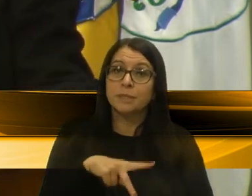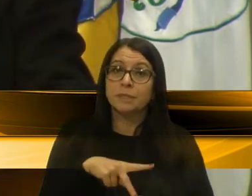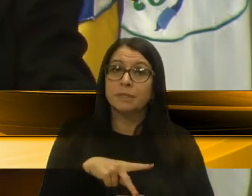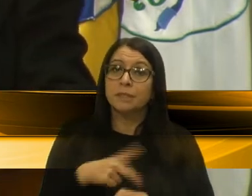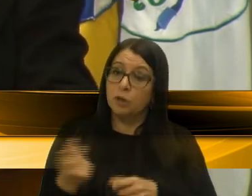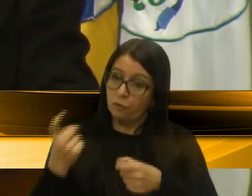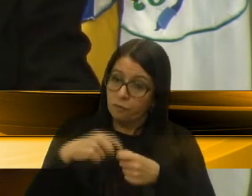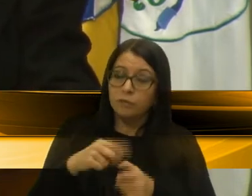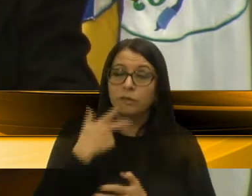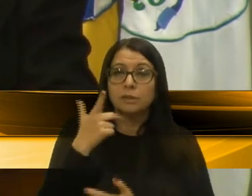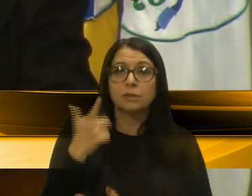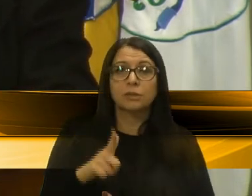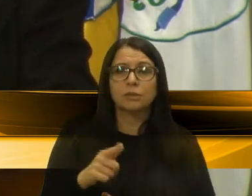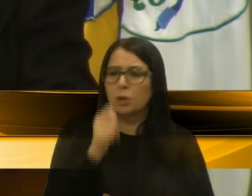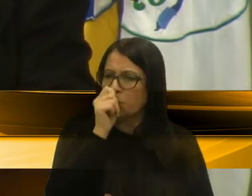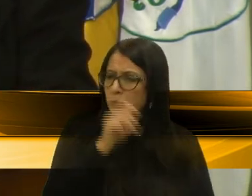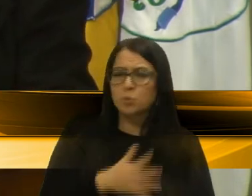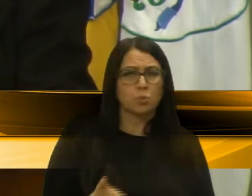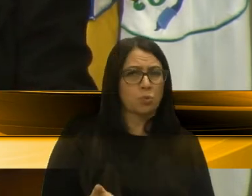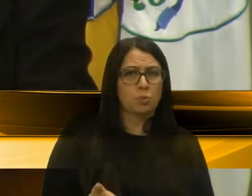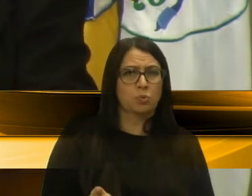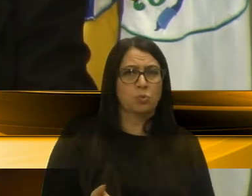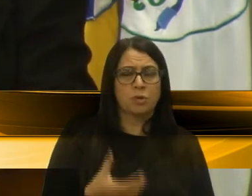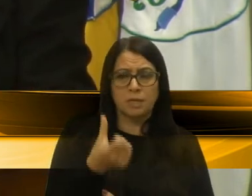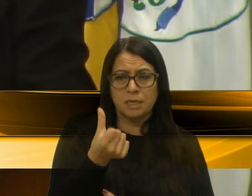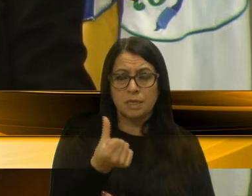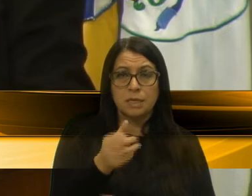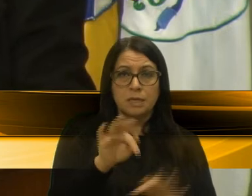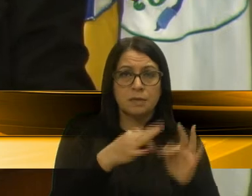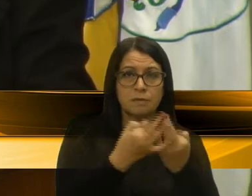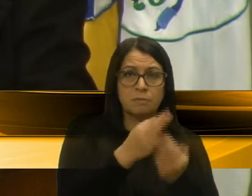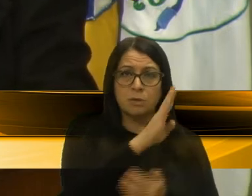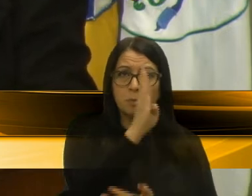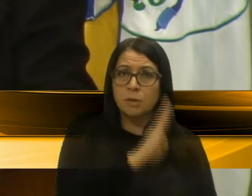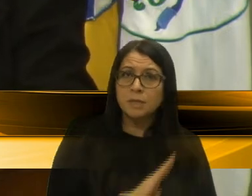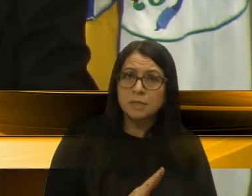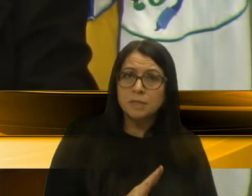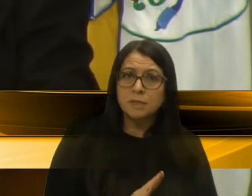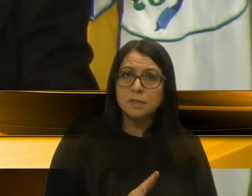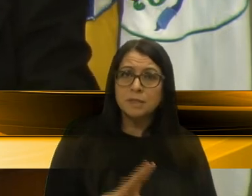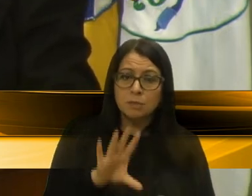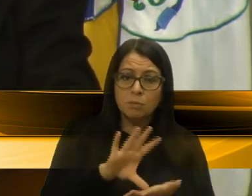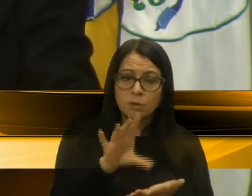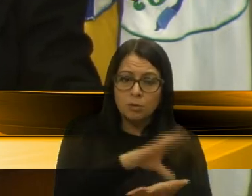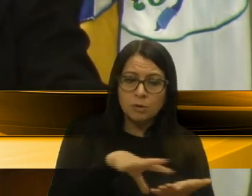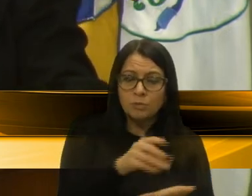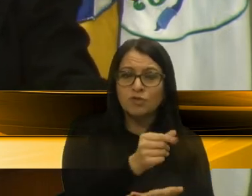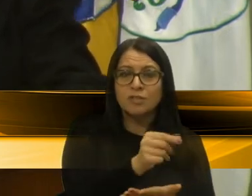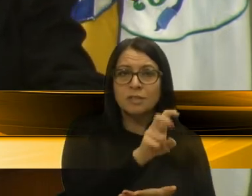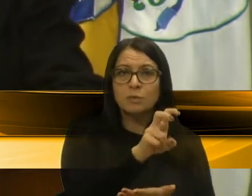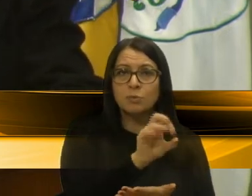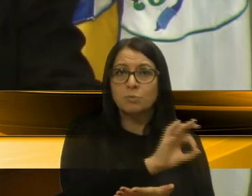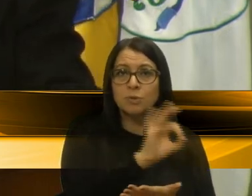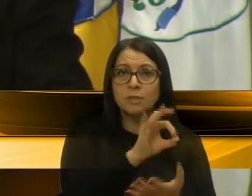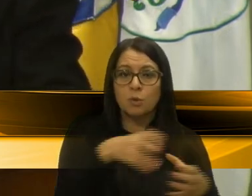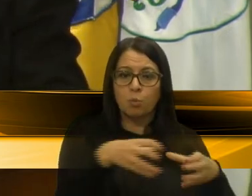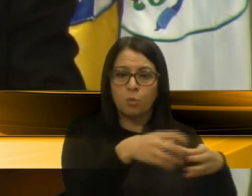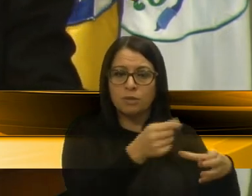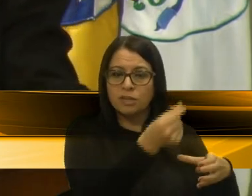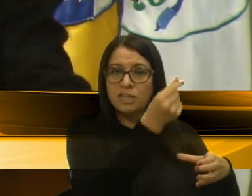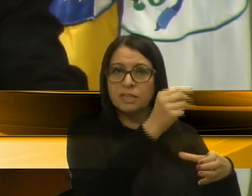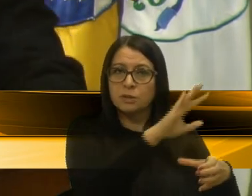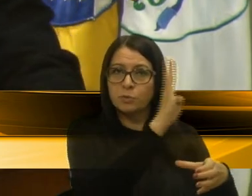eu volto a dizer, é um absurdo, 6 famílias no Brasil concentram 50% da